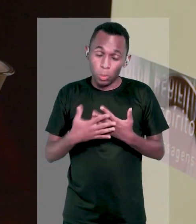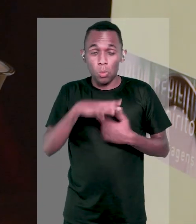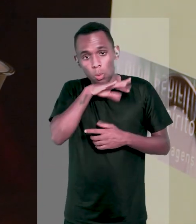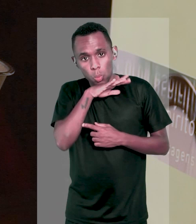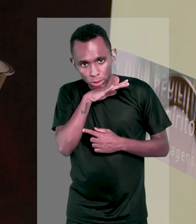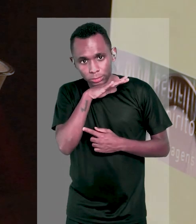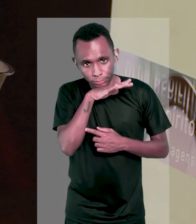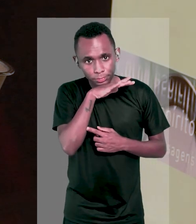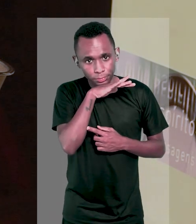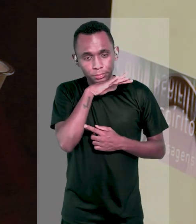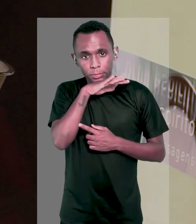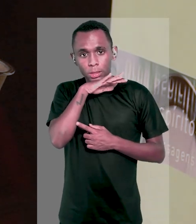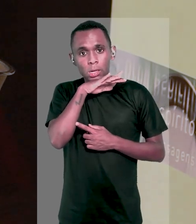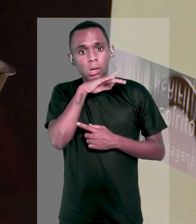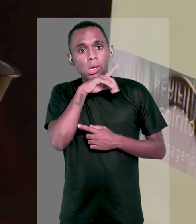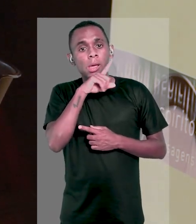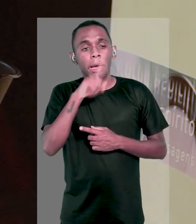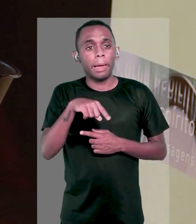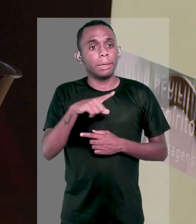alguns manuais que nesse sentido são